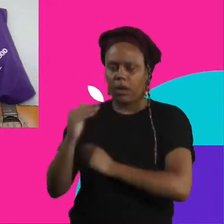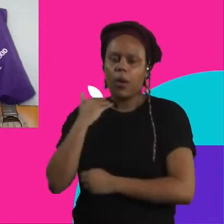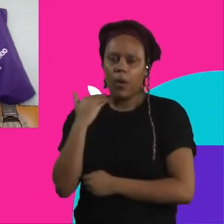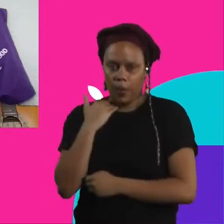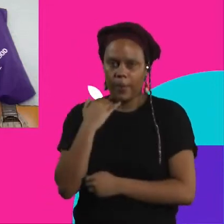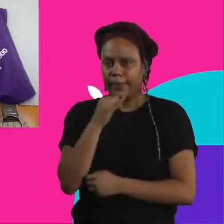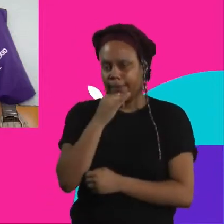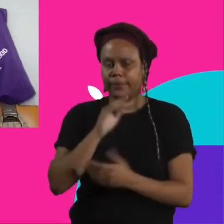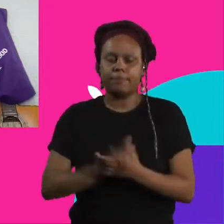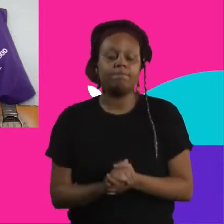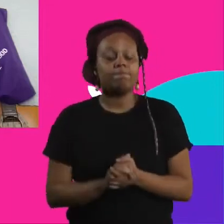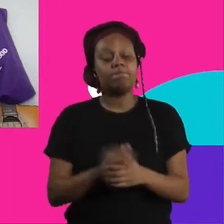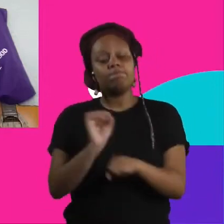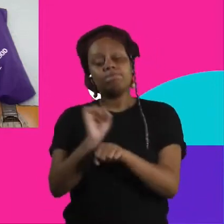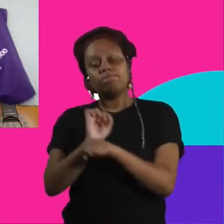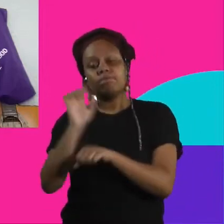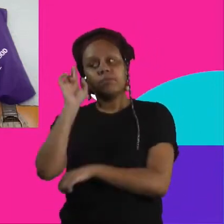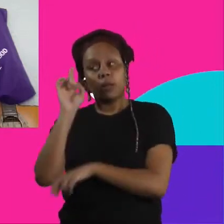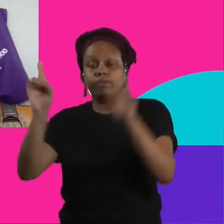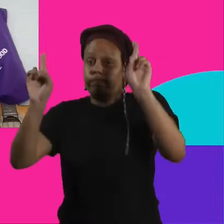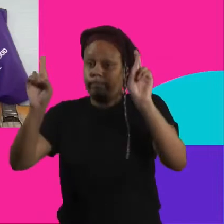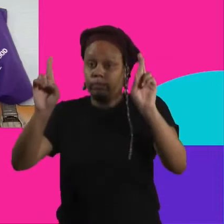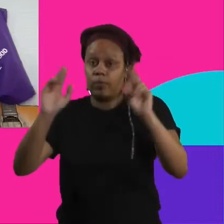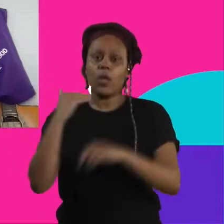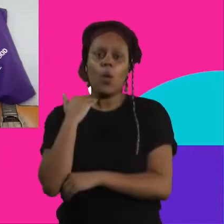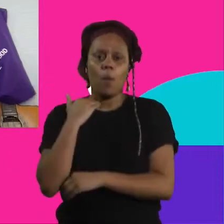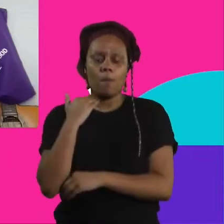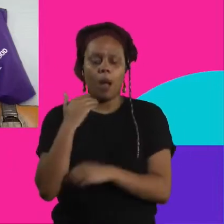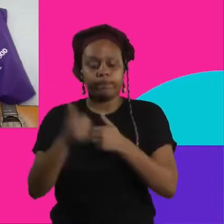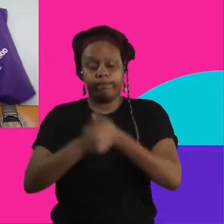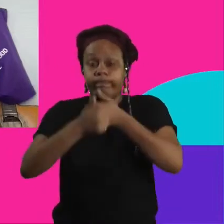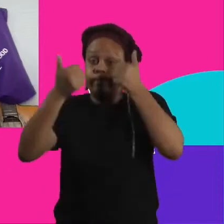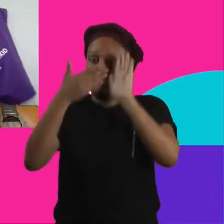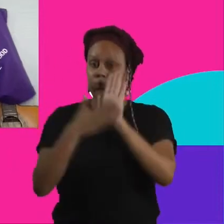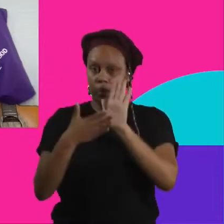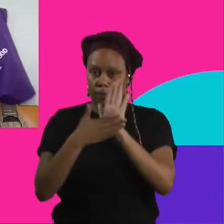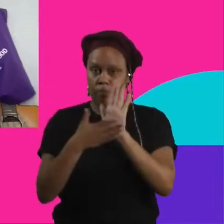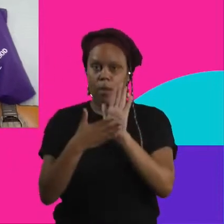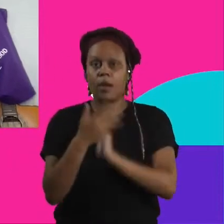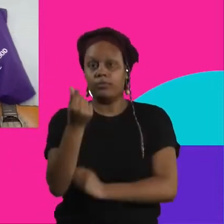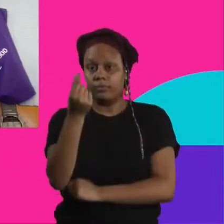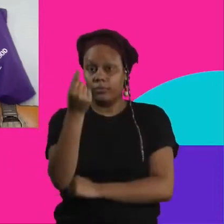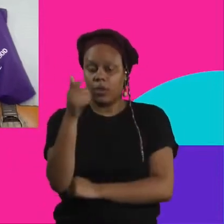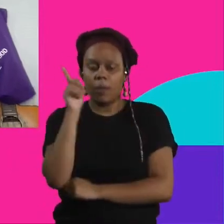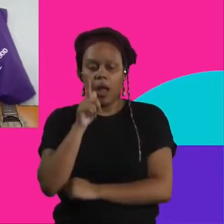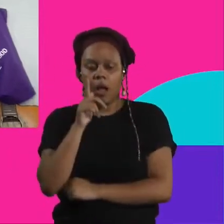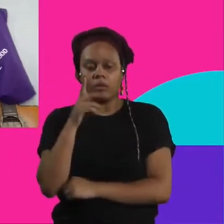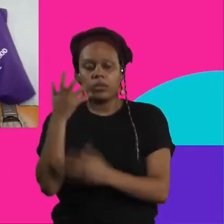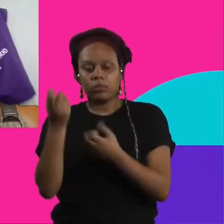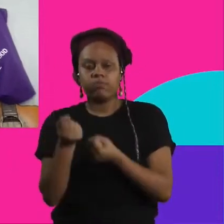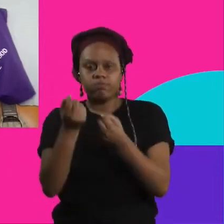A gente espera e acredita que os bancos vão buscar melhorar suas propostas de valor para atender a população, porque